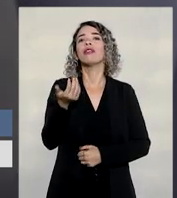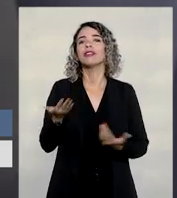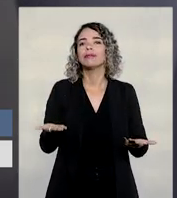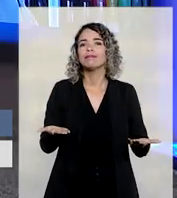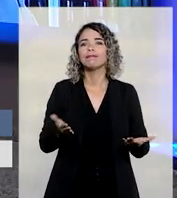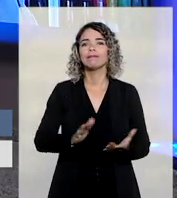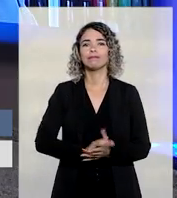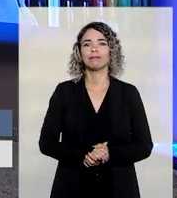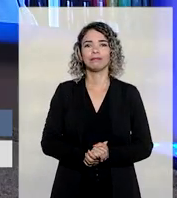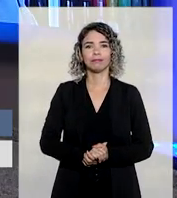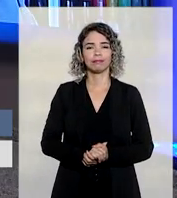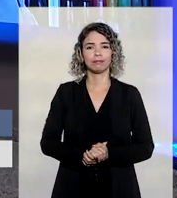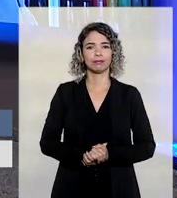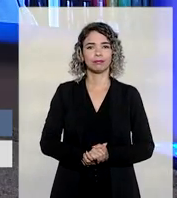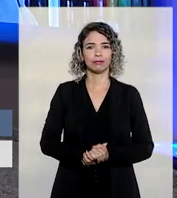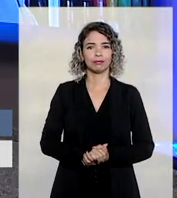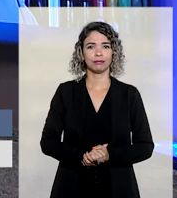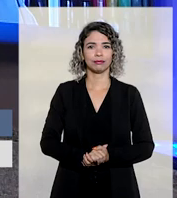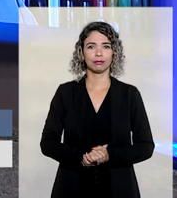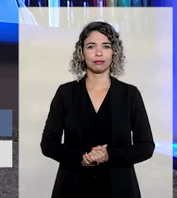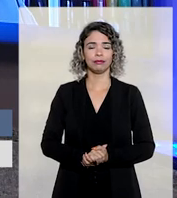Thais?